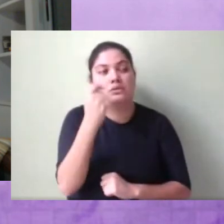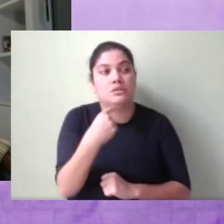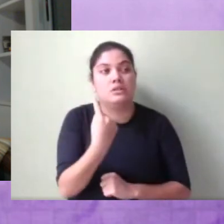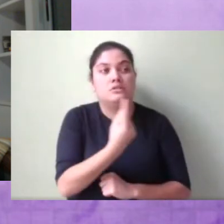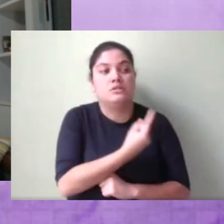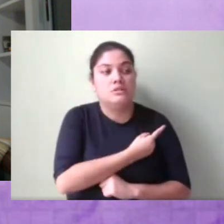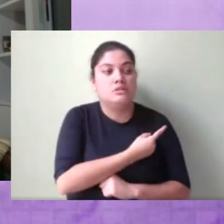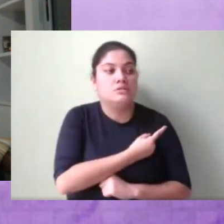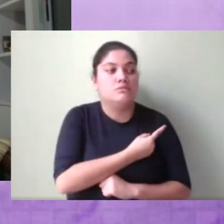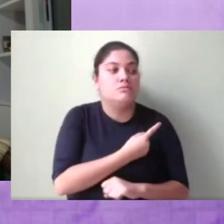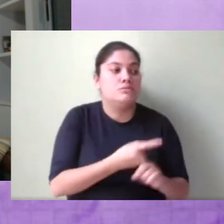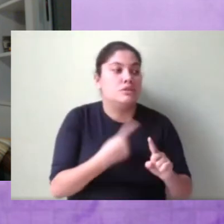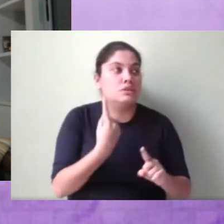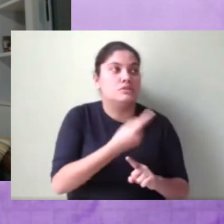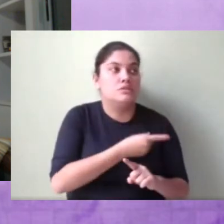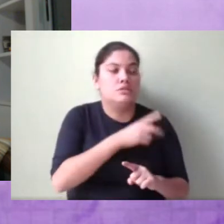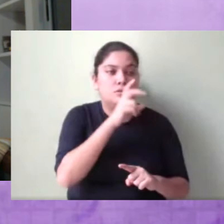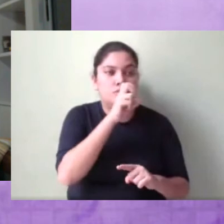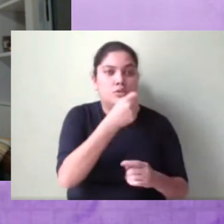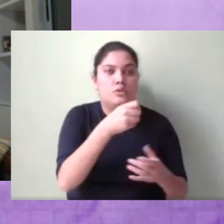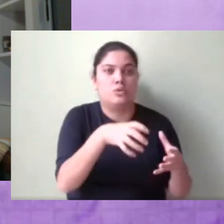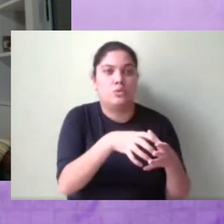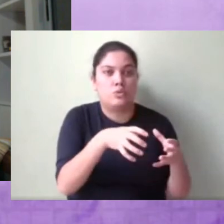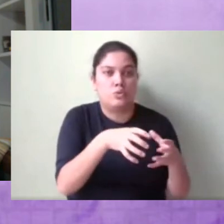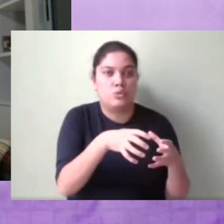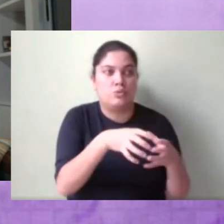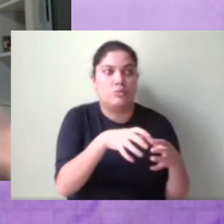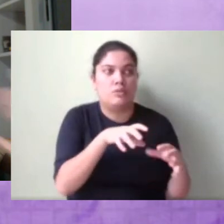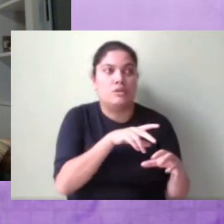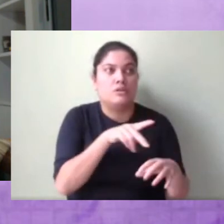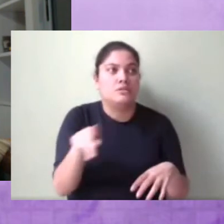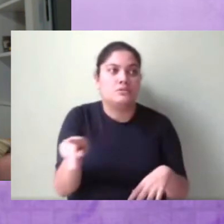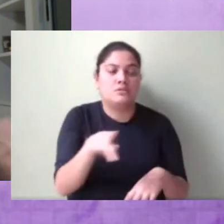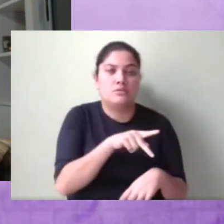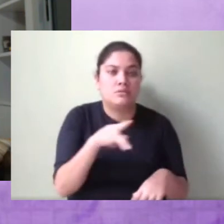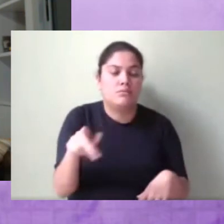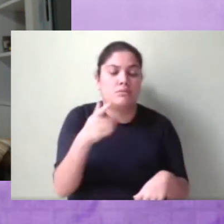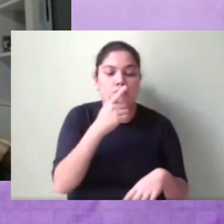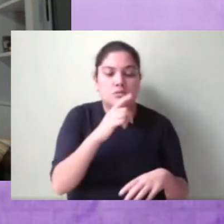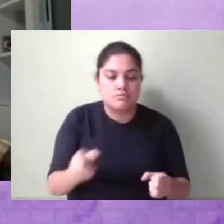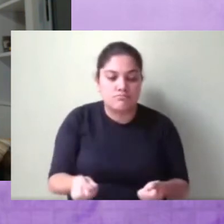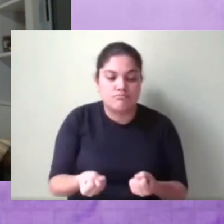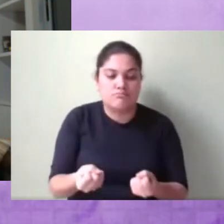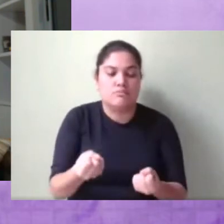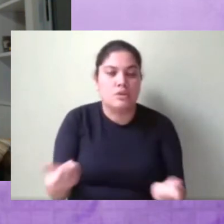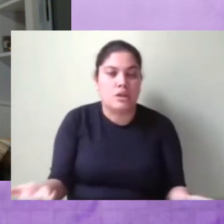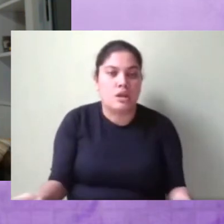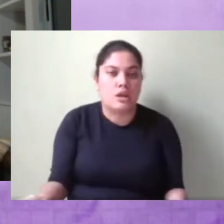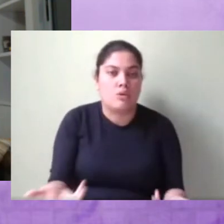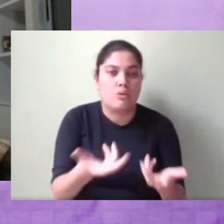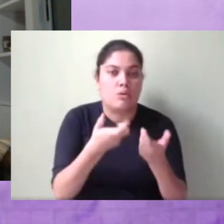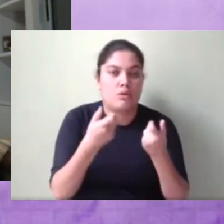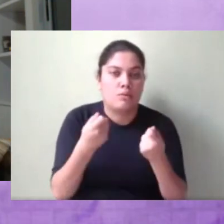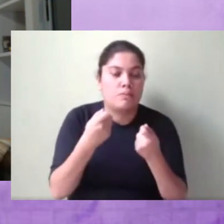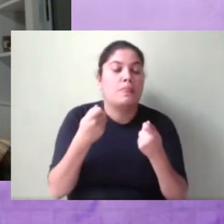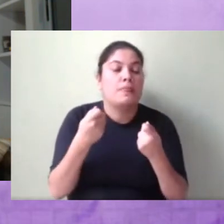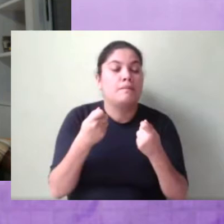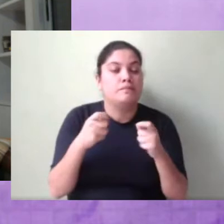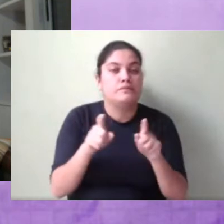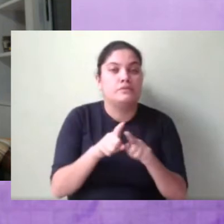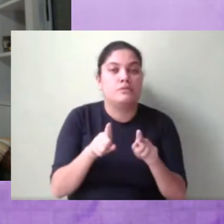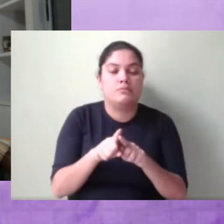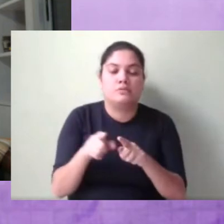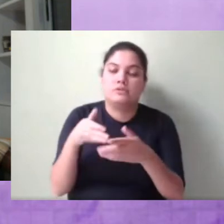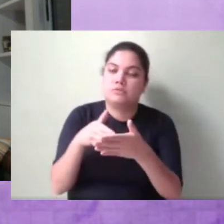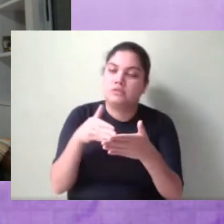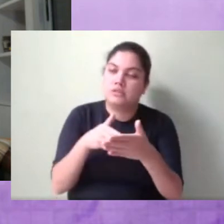do ensino médio, que está nessa fase mesmo de transformação, de muitas perguntas. Eu acho que os institutos